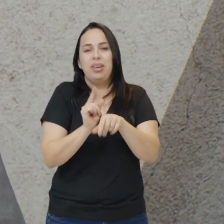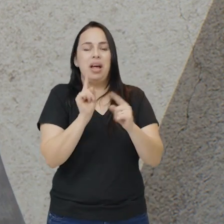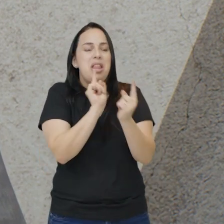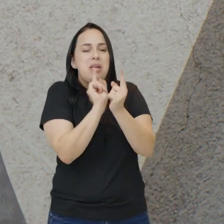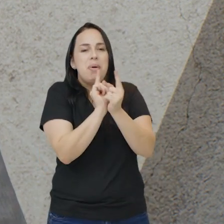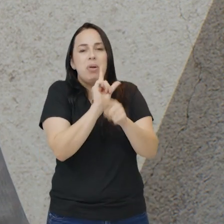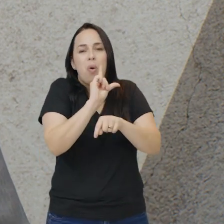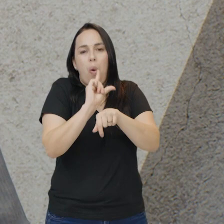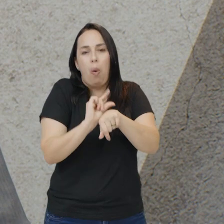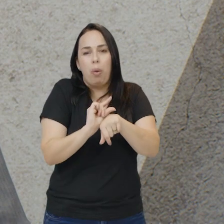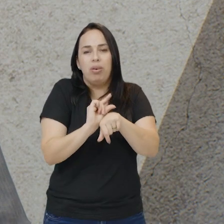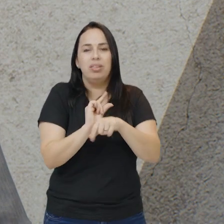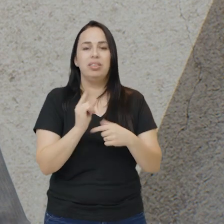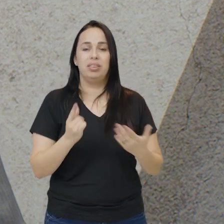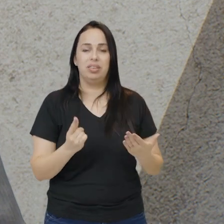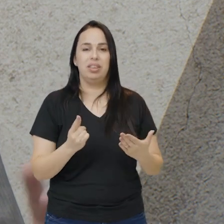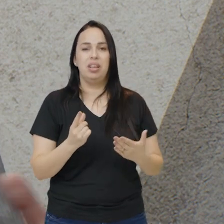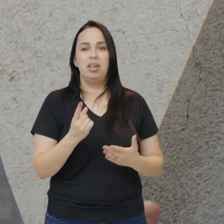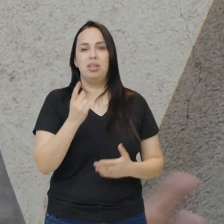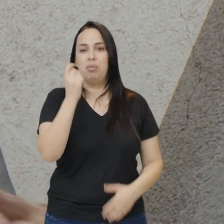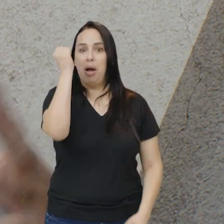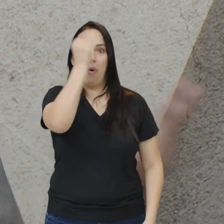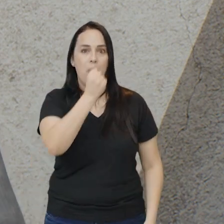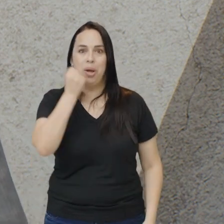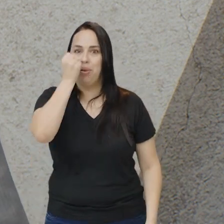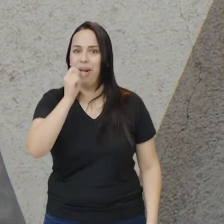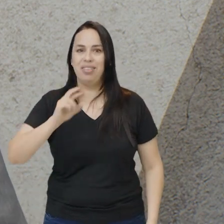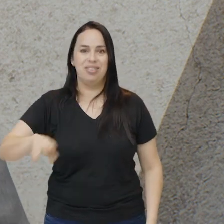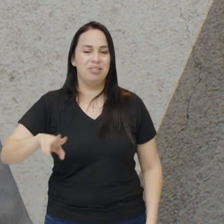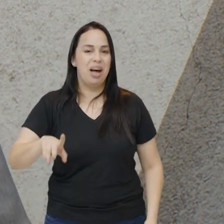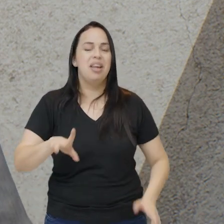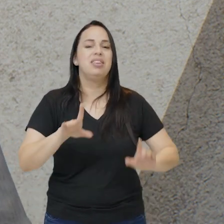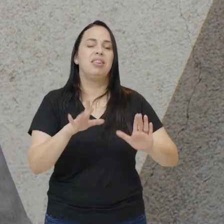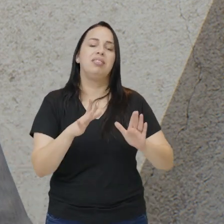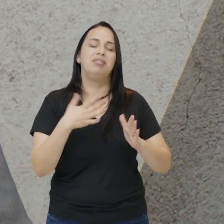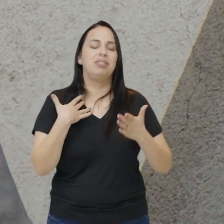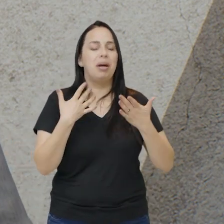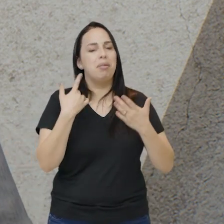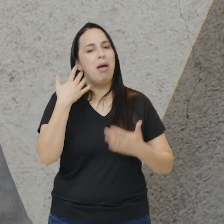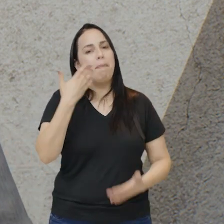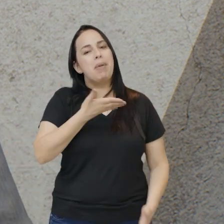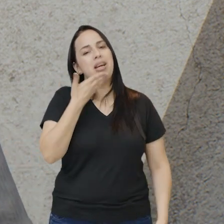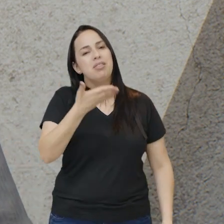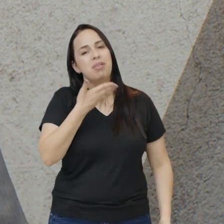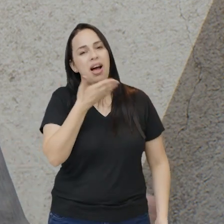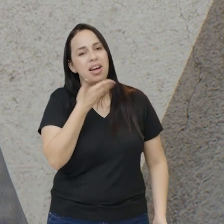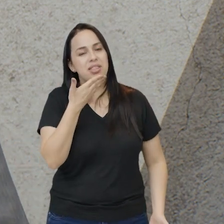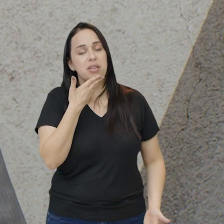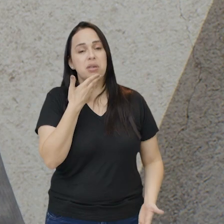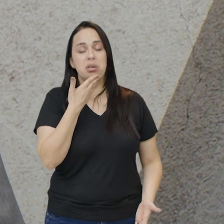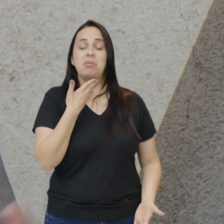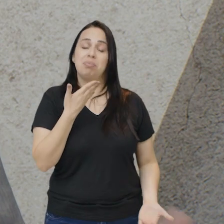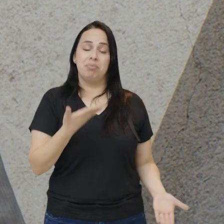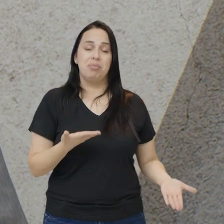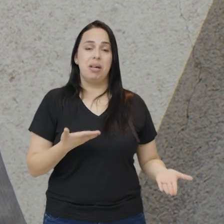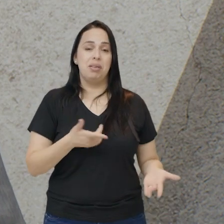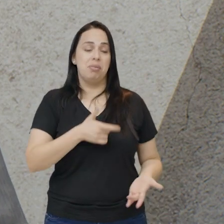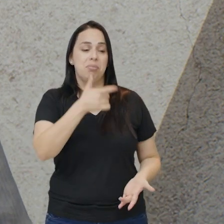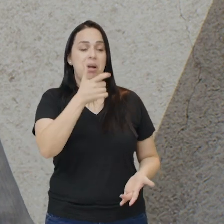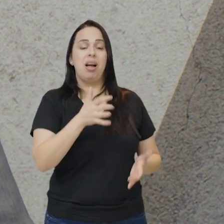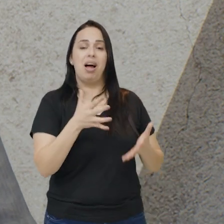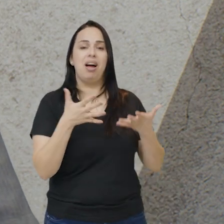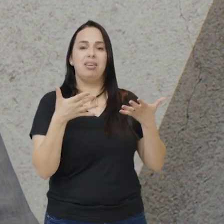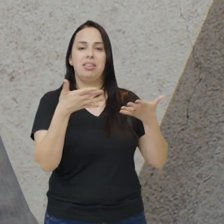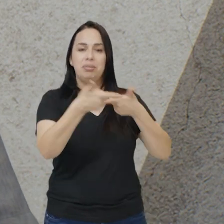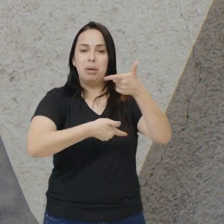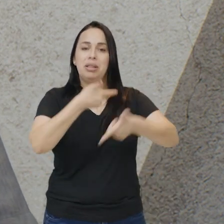flexível de atendimento, né, e não fora das 8 horas normais, né, então acaba sendo mais fácil e mais prático, né,